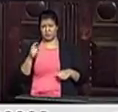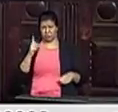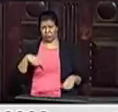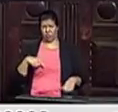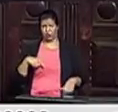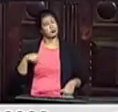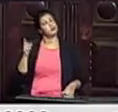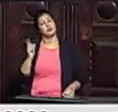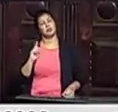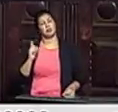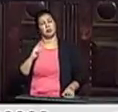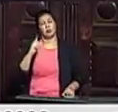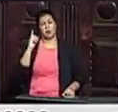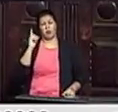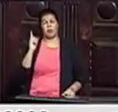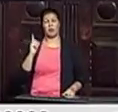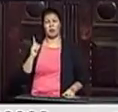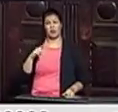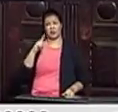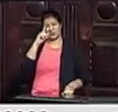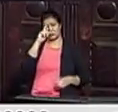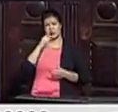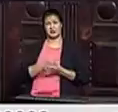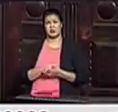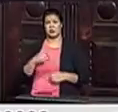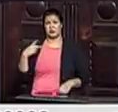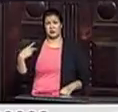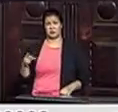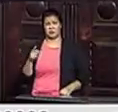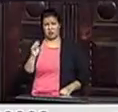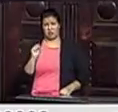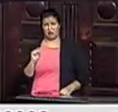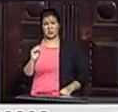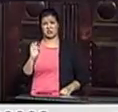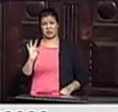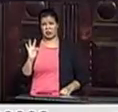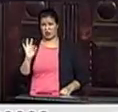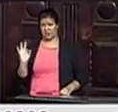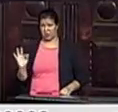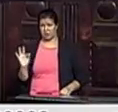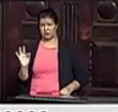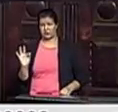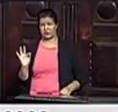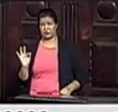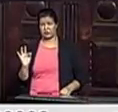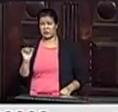Tribunal Federal que considerou uma lei básica.